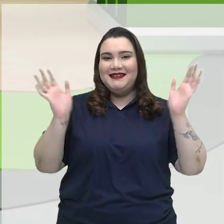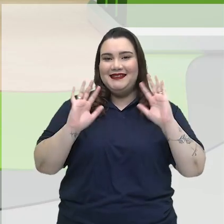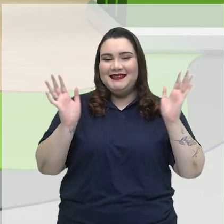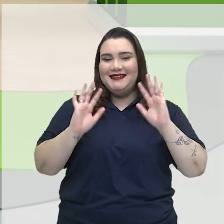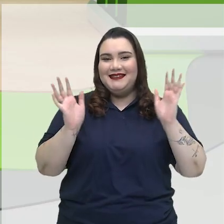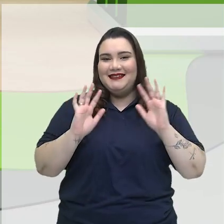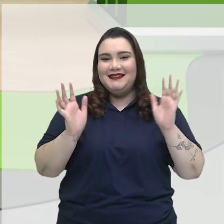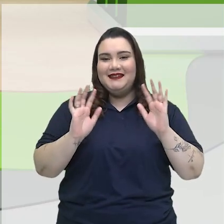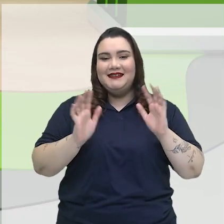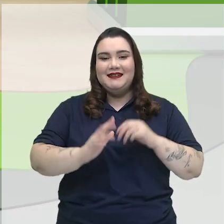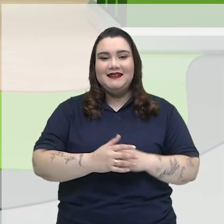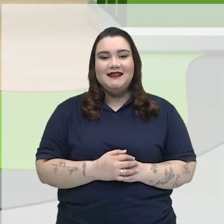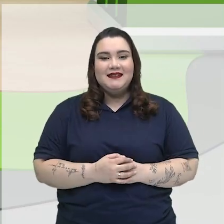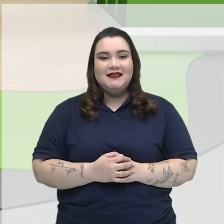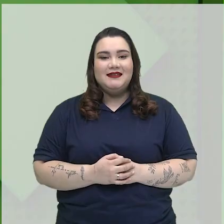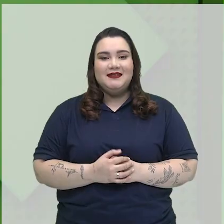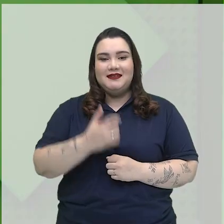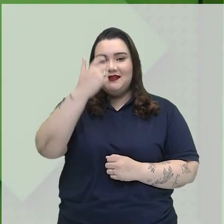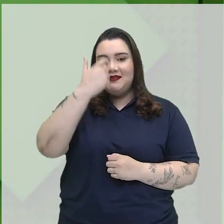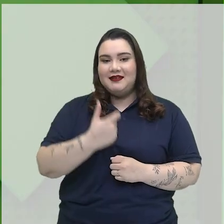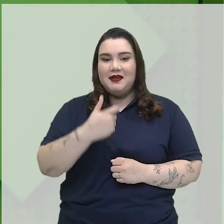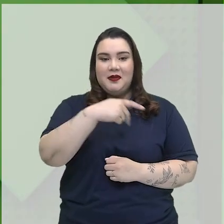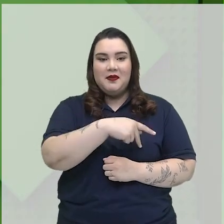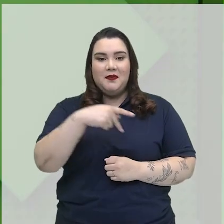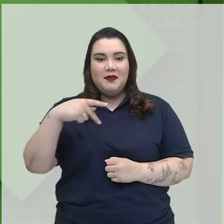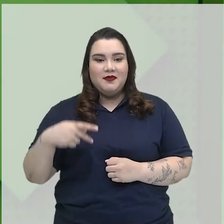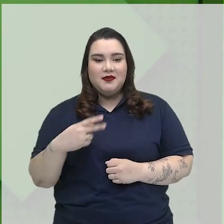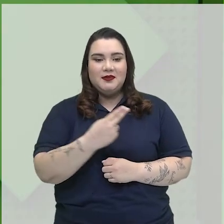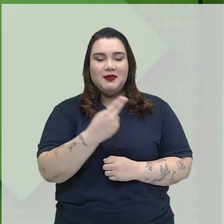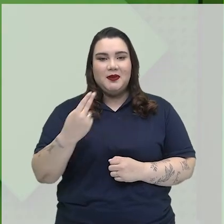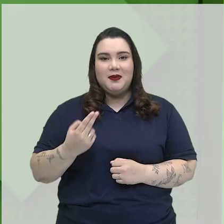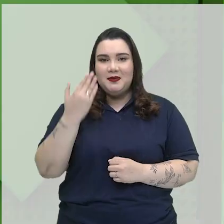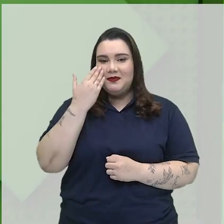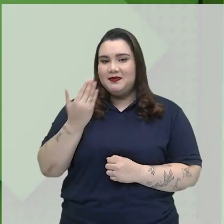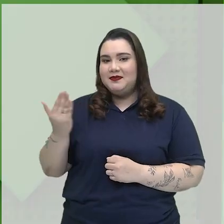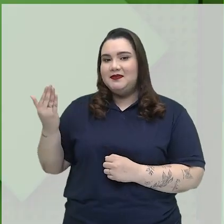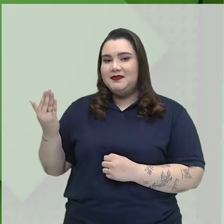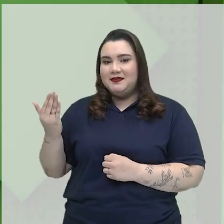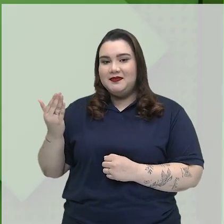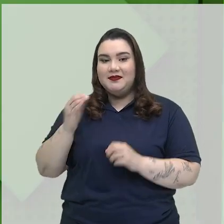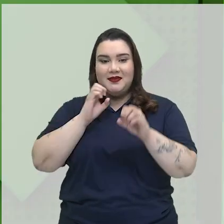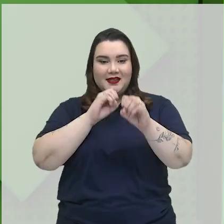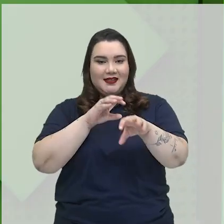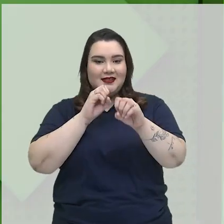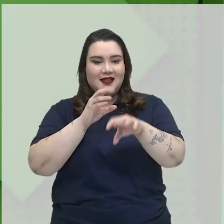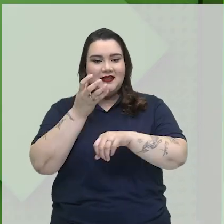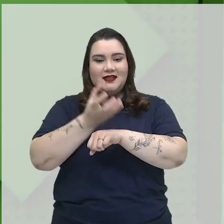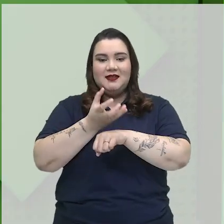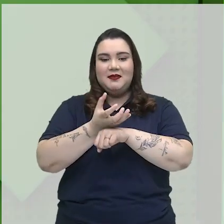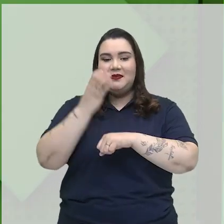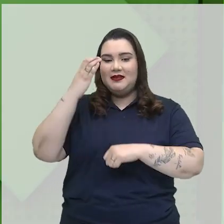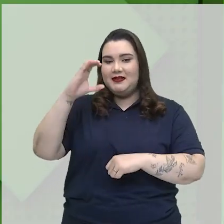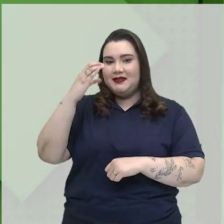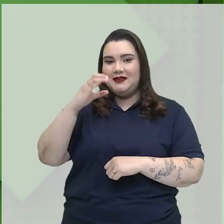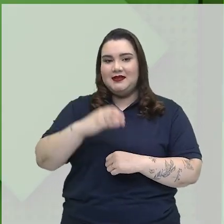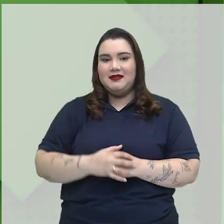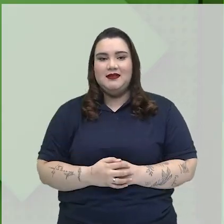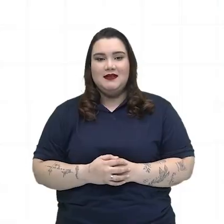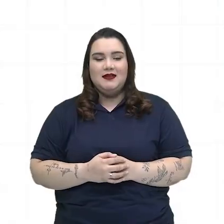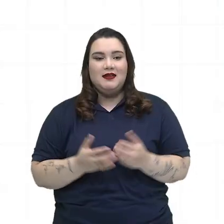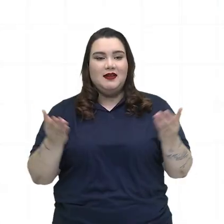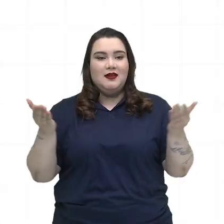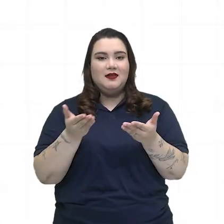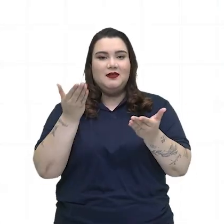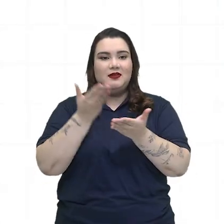meus jovens cientistas! Eu sou a professora Aldaleia Santos, sua professora de ciências, e